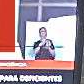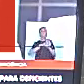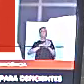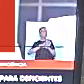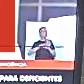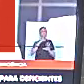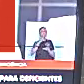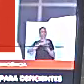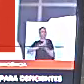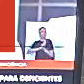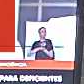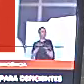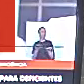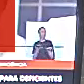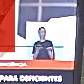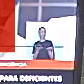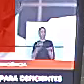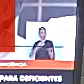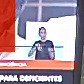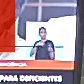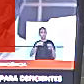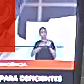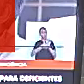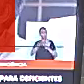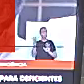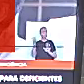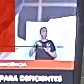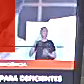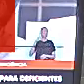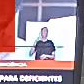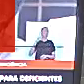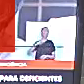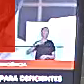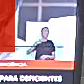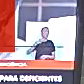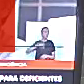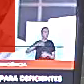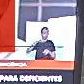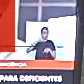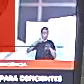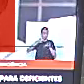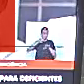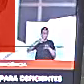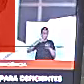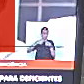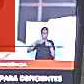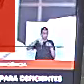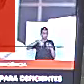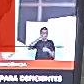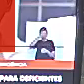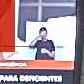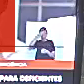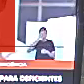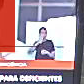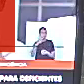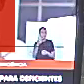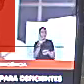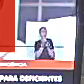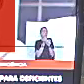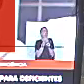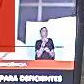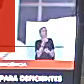discriminador, e que nós eliminamos em Belo Horizonte. Em Belo Horizonte não existe esse negócio de renda. É a pessoa deficiente, com